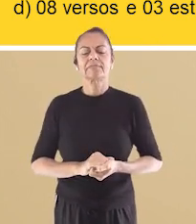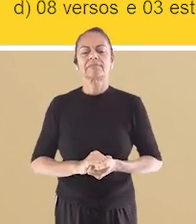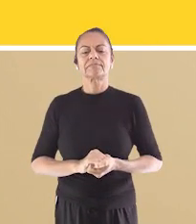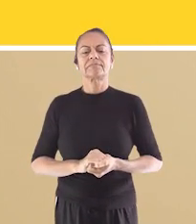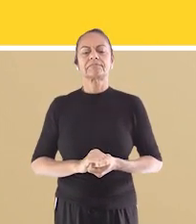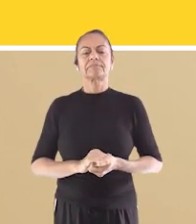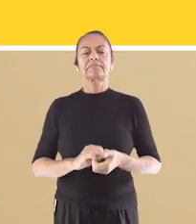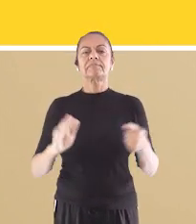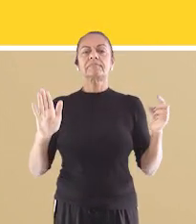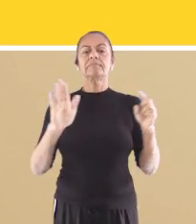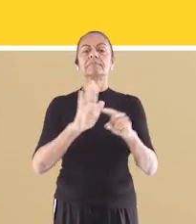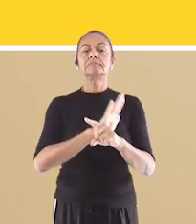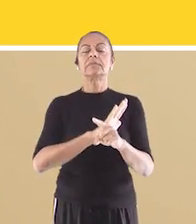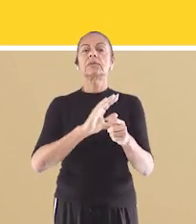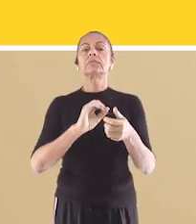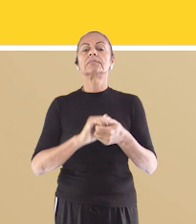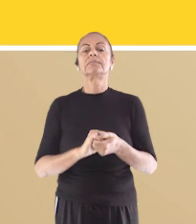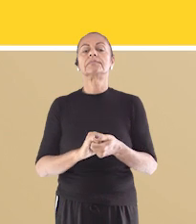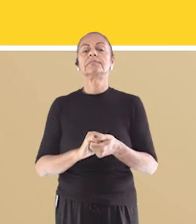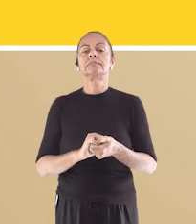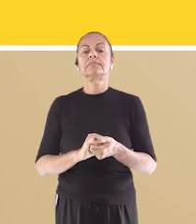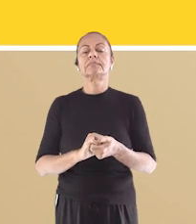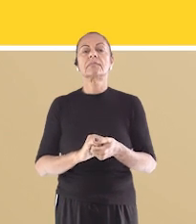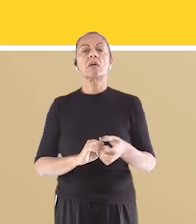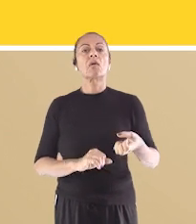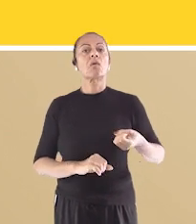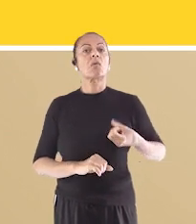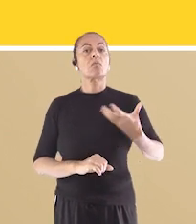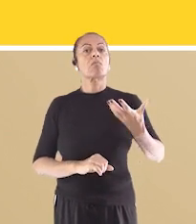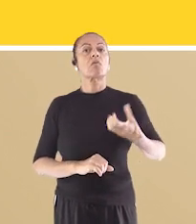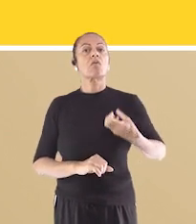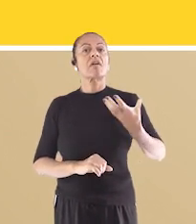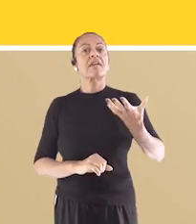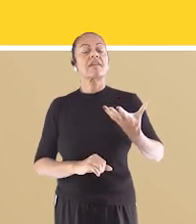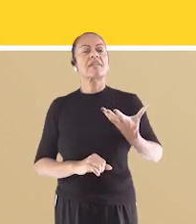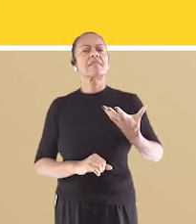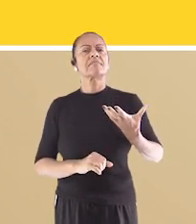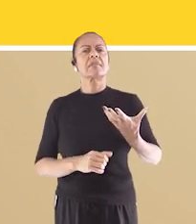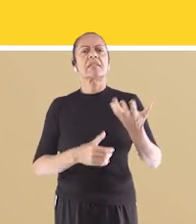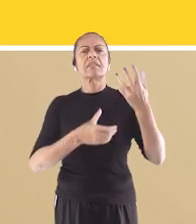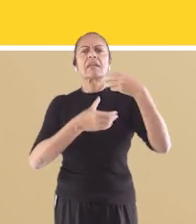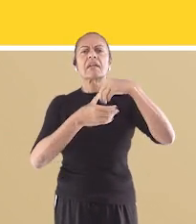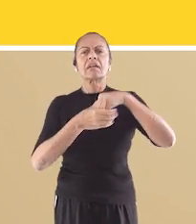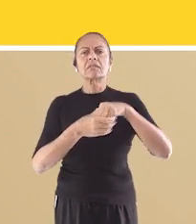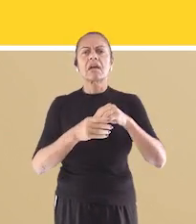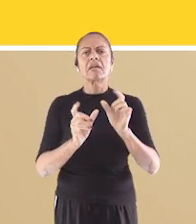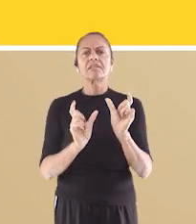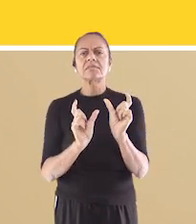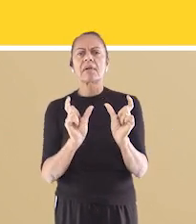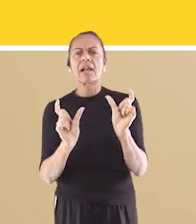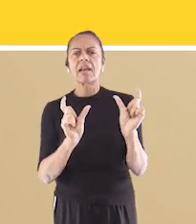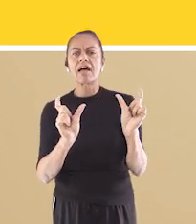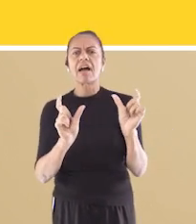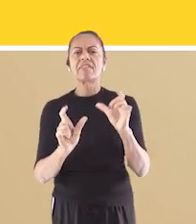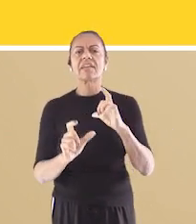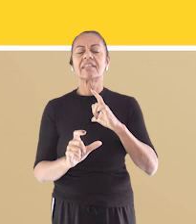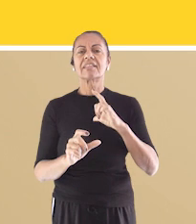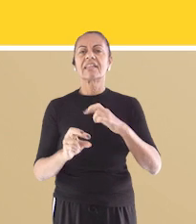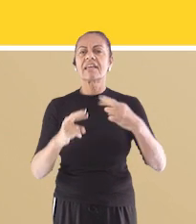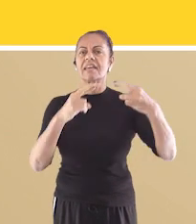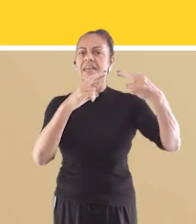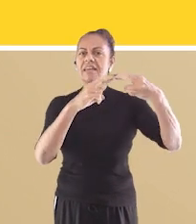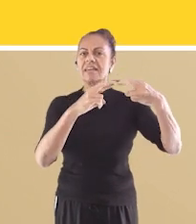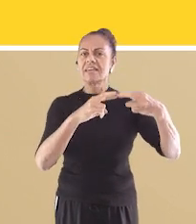estrofe. Vamos para mais uma pergunta. Questão 2. No poema, quais são as palavras